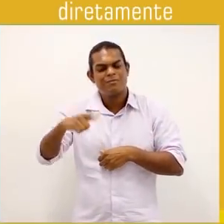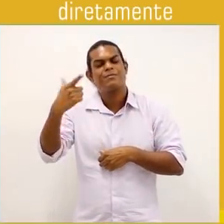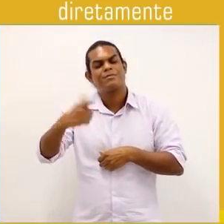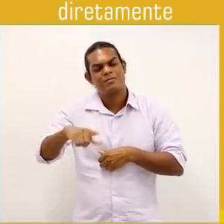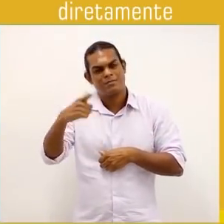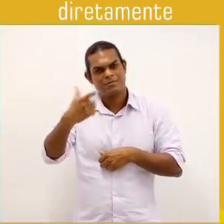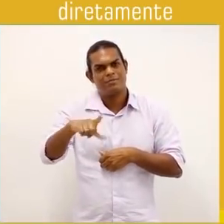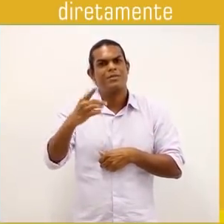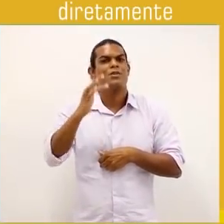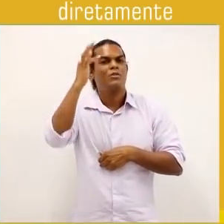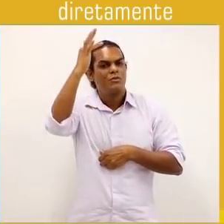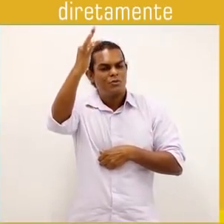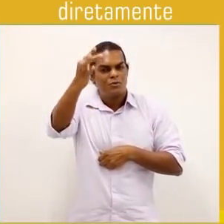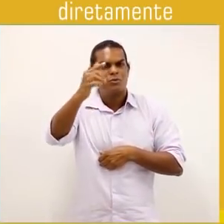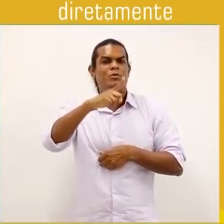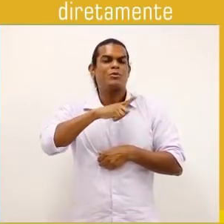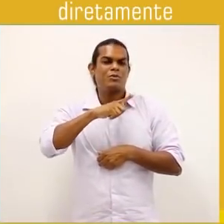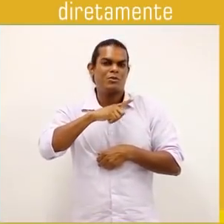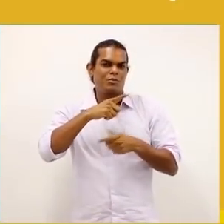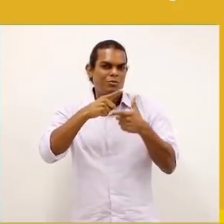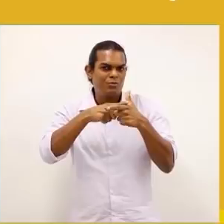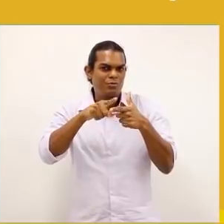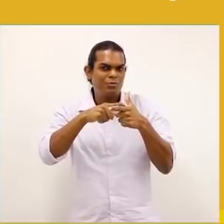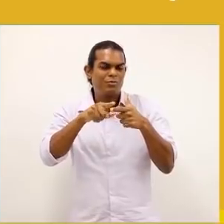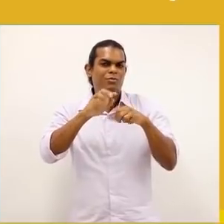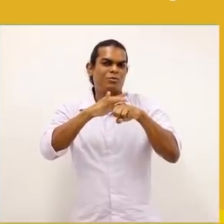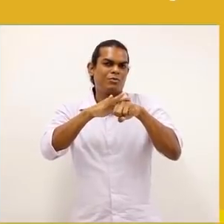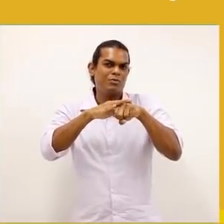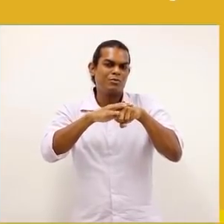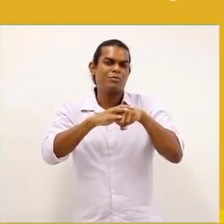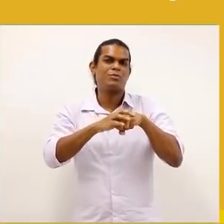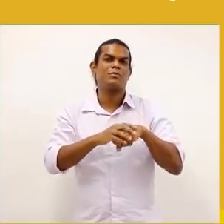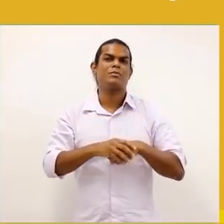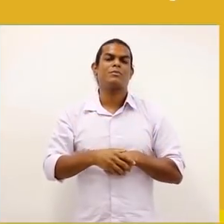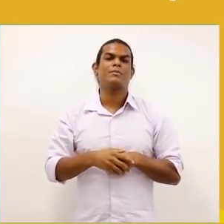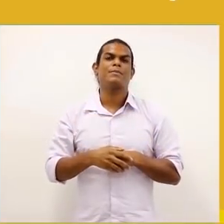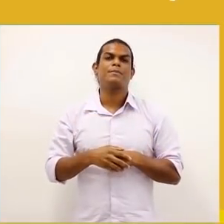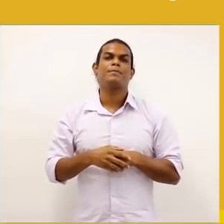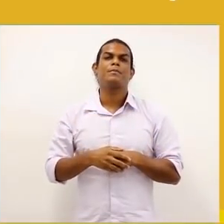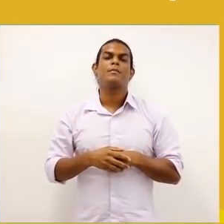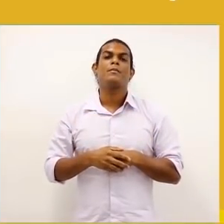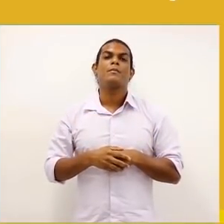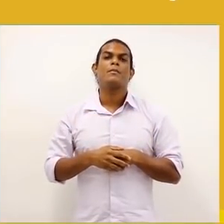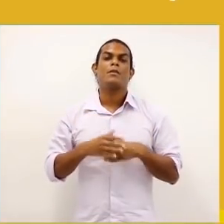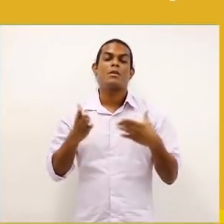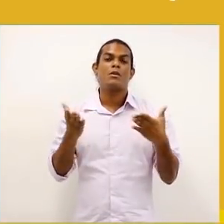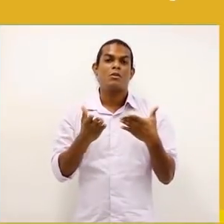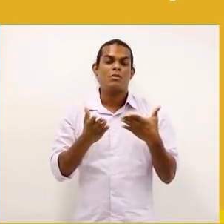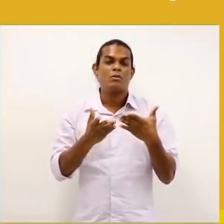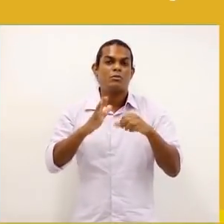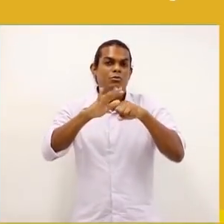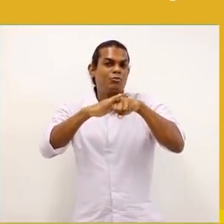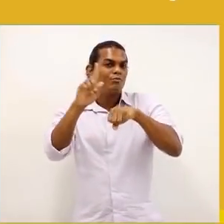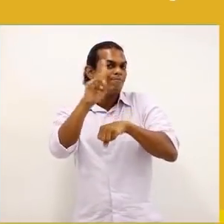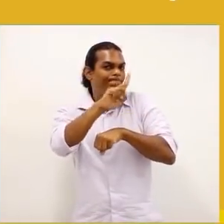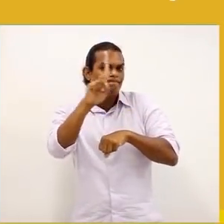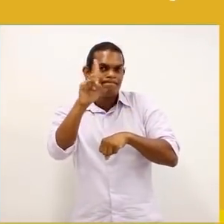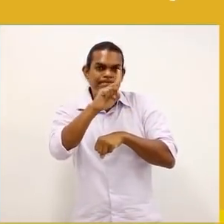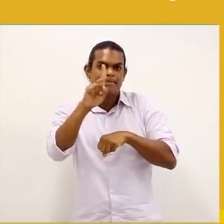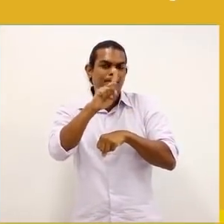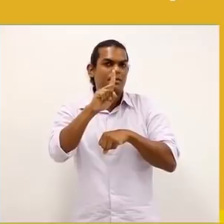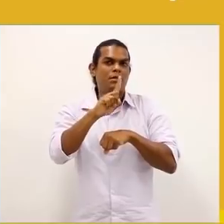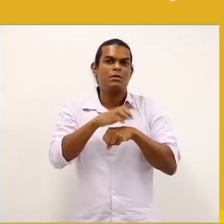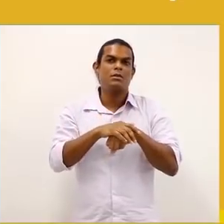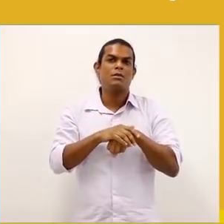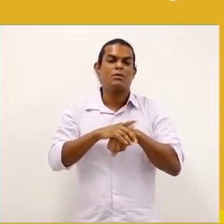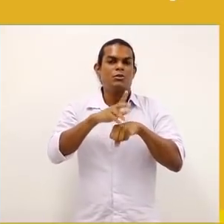trazer uma doença profissional. Bom, passemos agora a considerar a doença que não é considerada acidente do trabalho. Por exemplo, não se